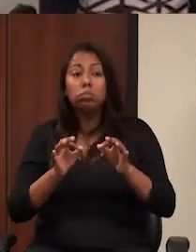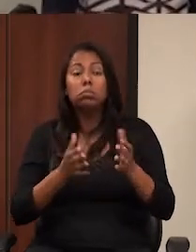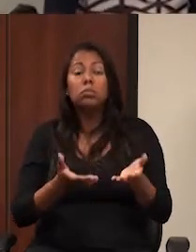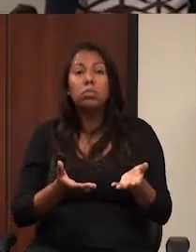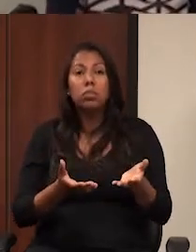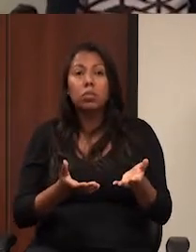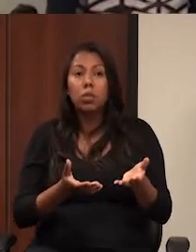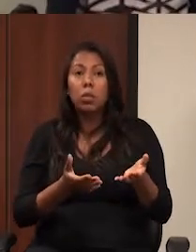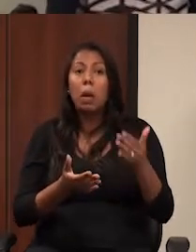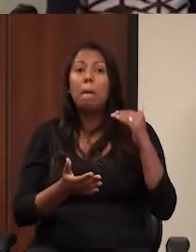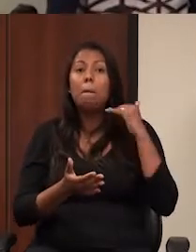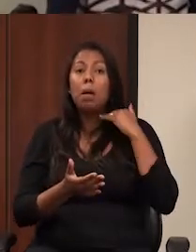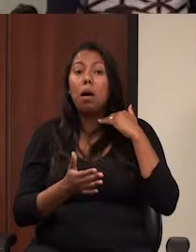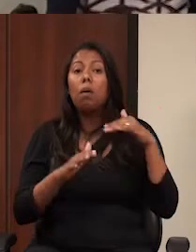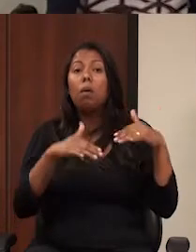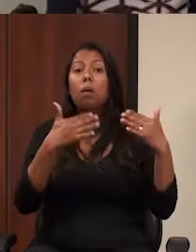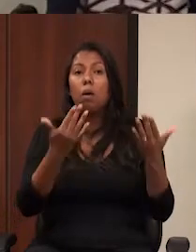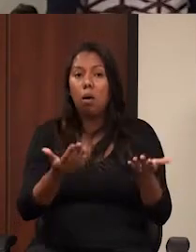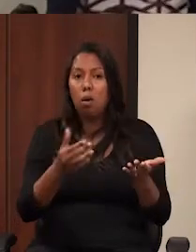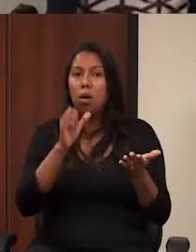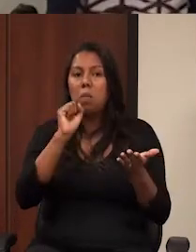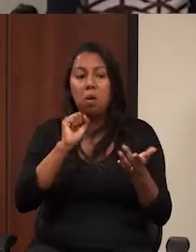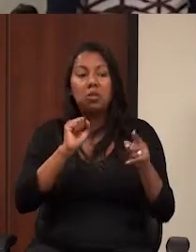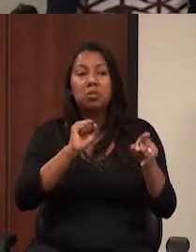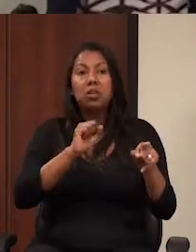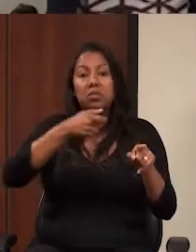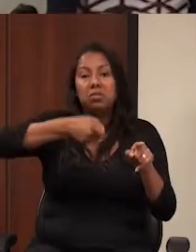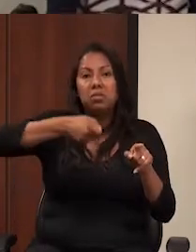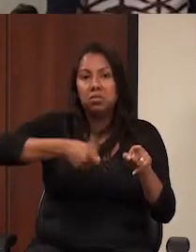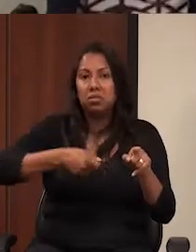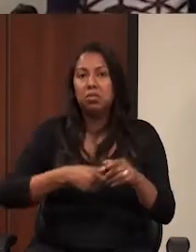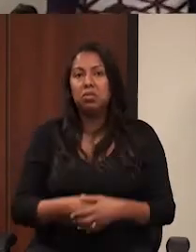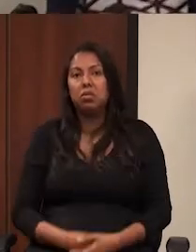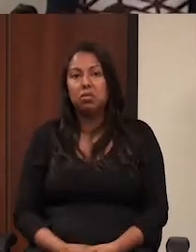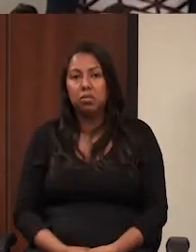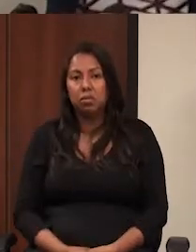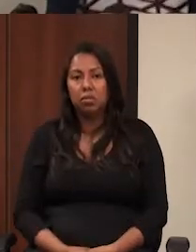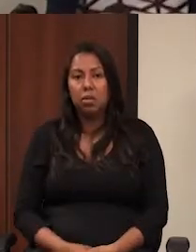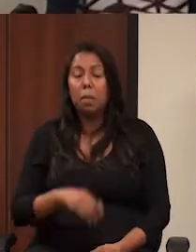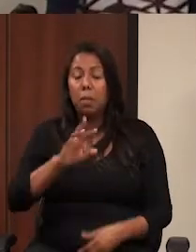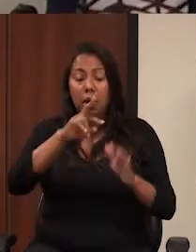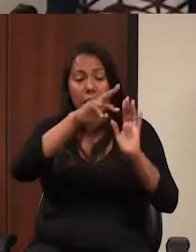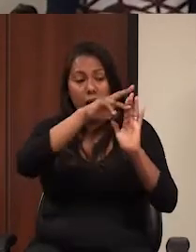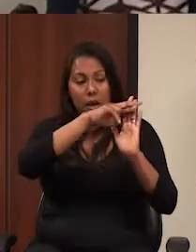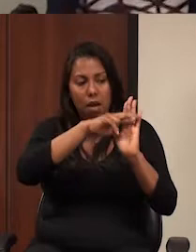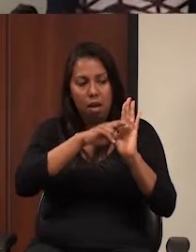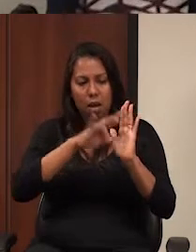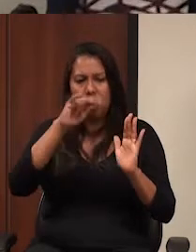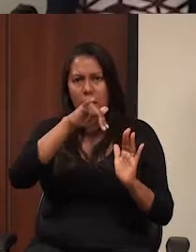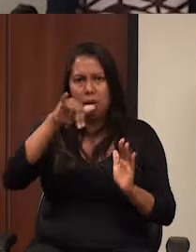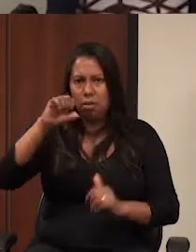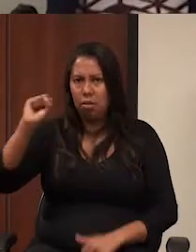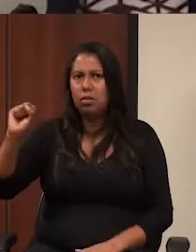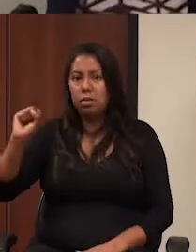e bancos onde são feitas essas exigências, mas a partir da instrução normativa do INSS, para